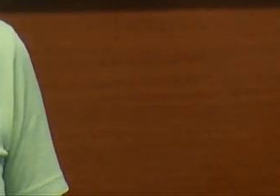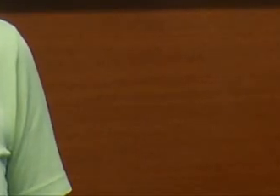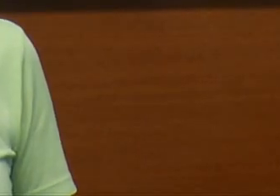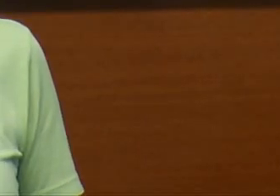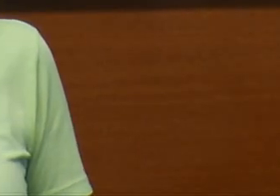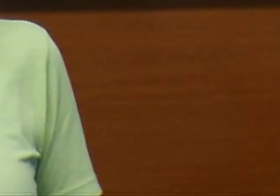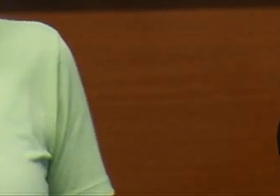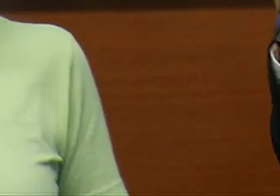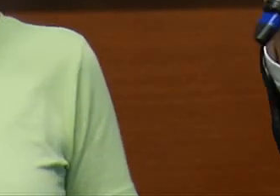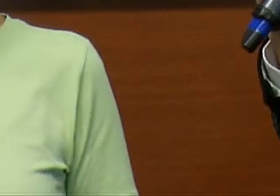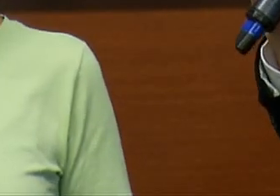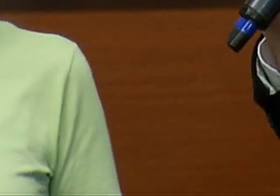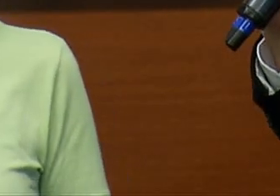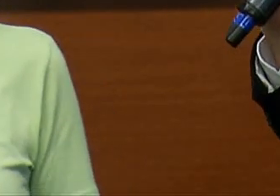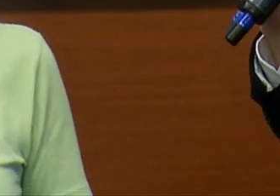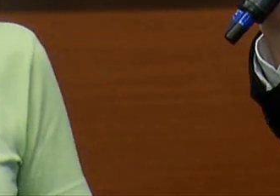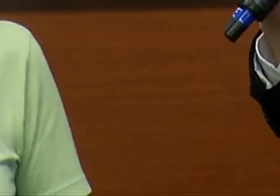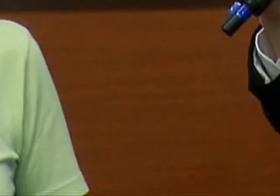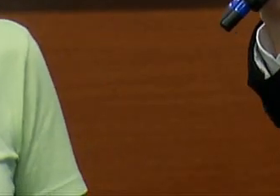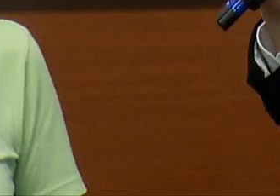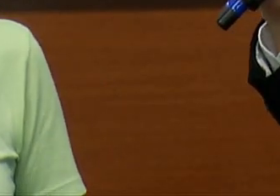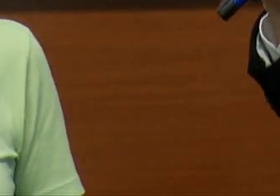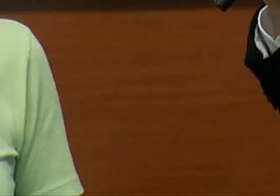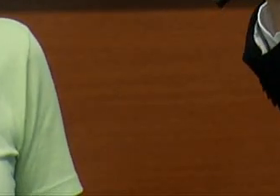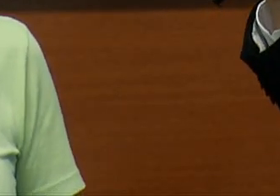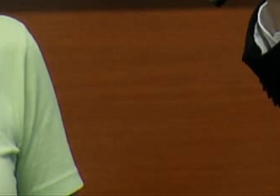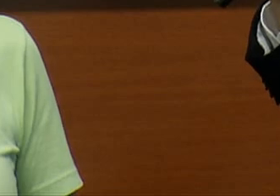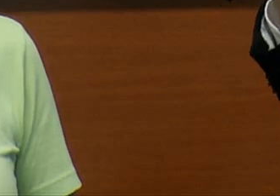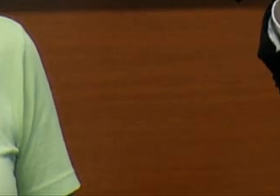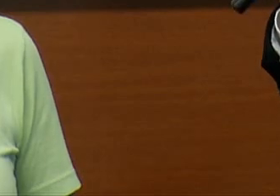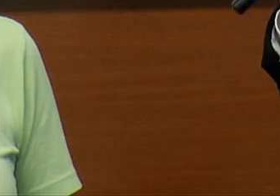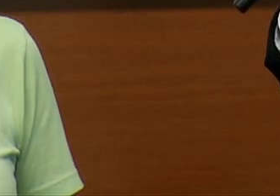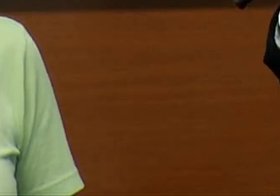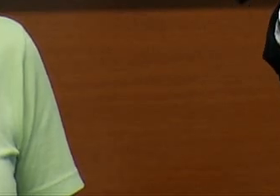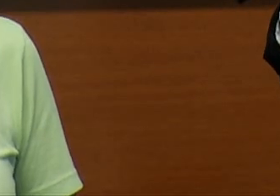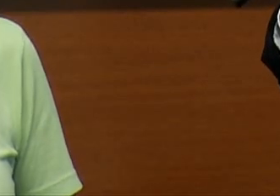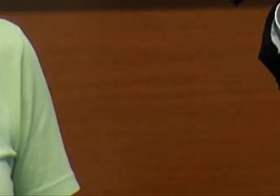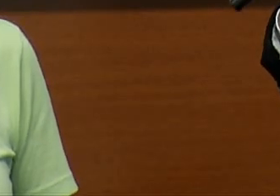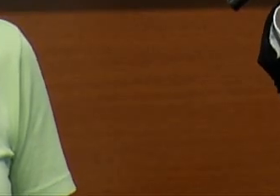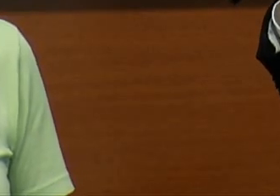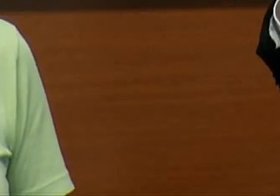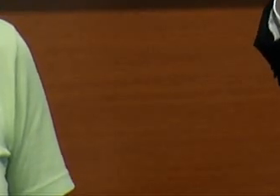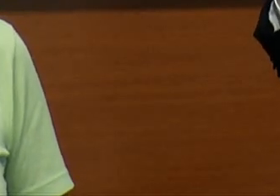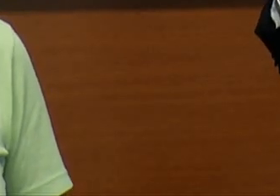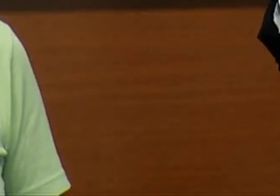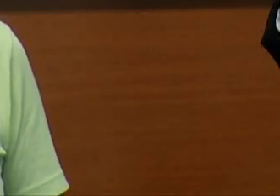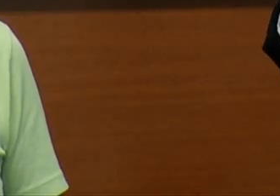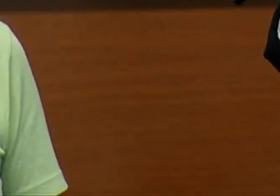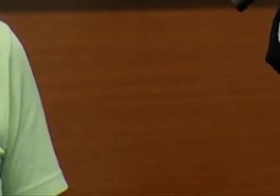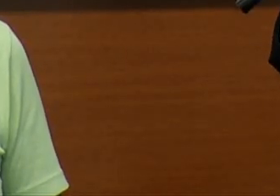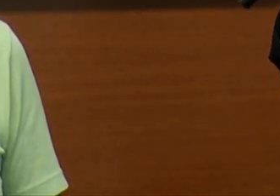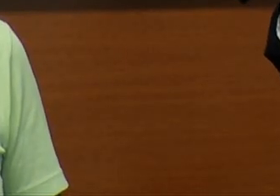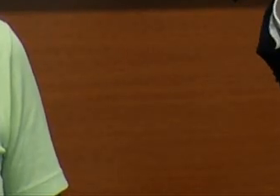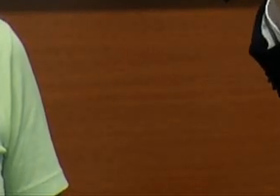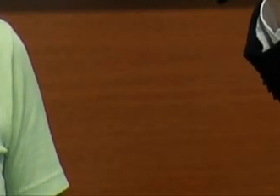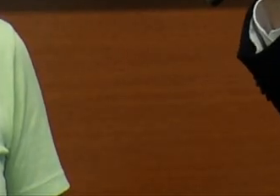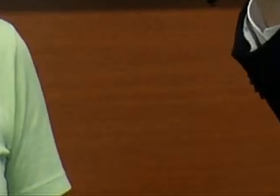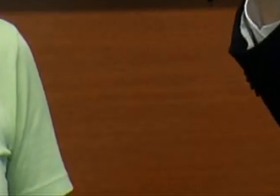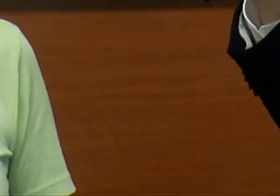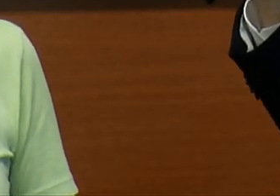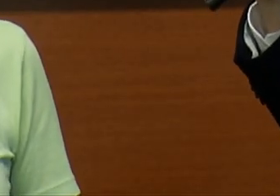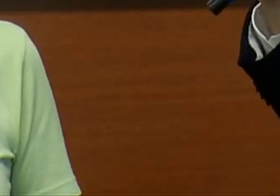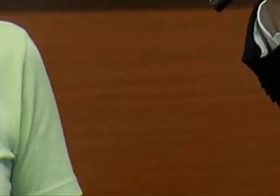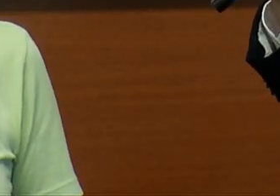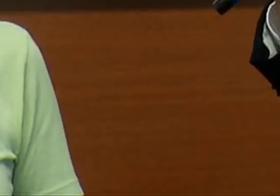vezes eu vi o vereador França, por quem tenho grande respeito, reclamando de o nome dele já ter sido citado, ele não ter a oportunidade de, no veículo